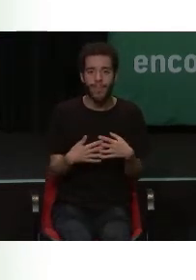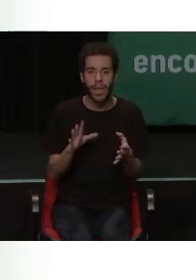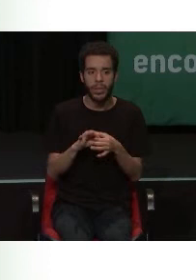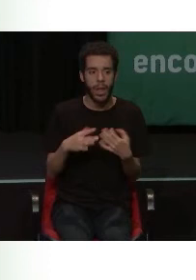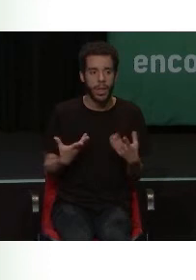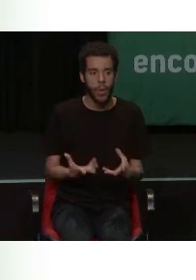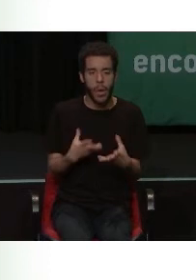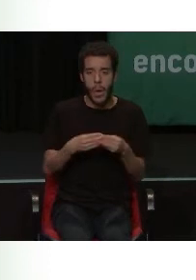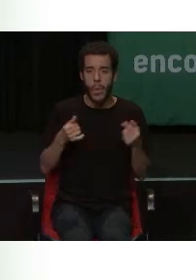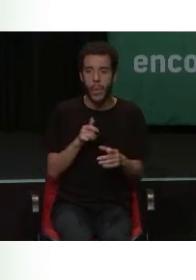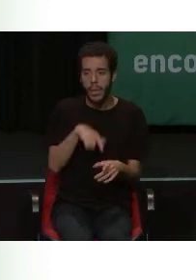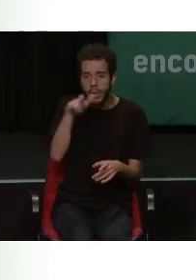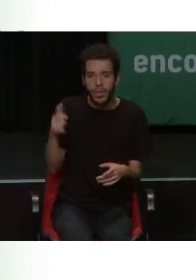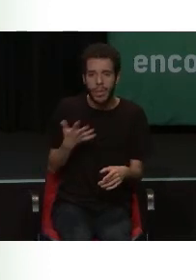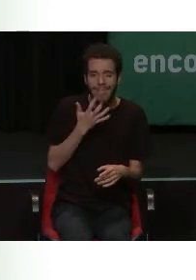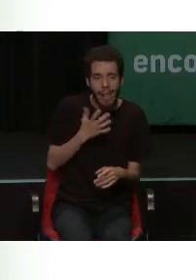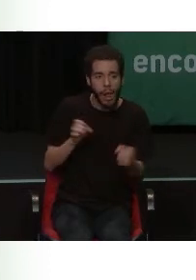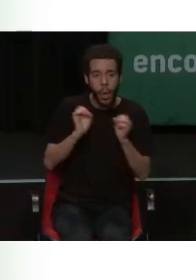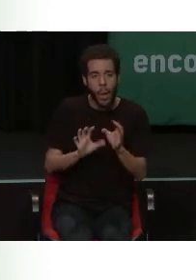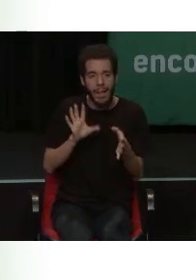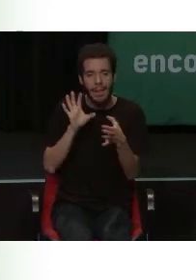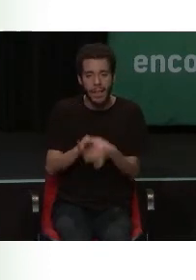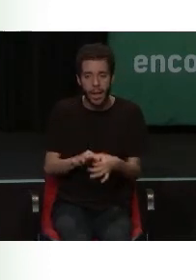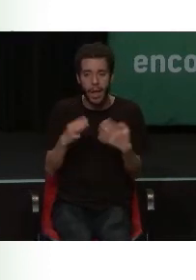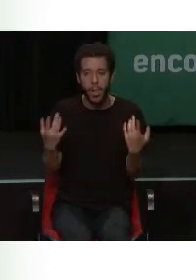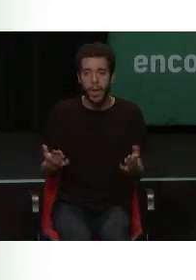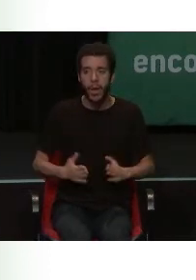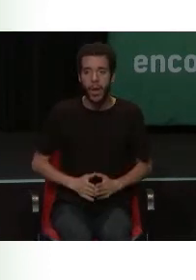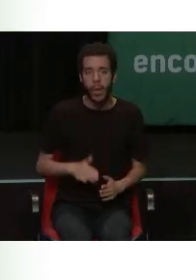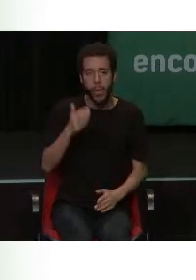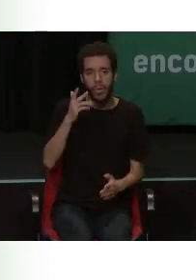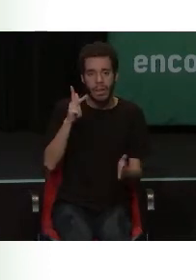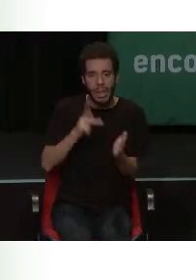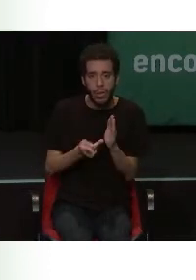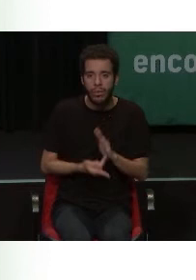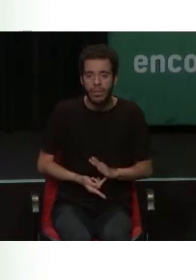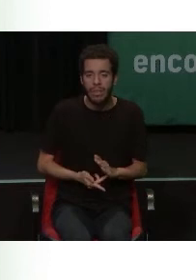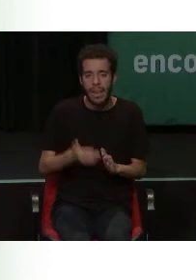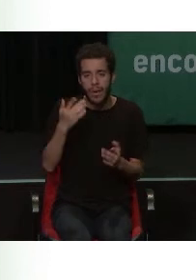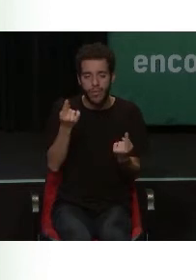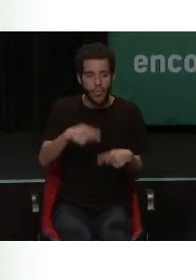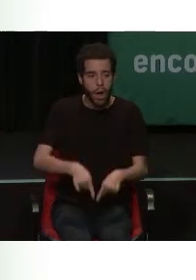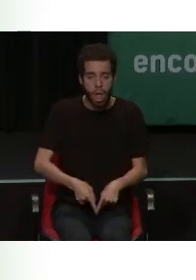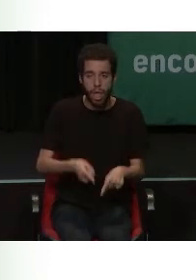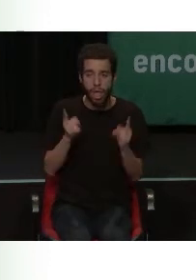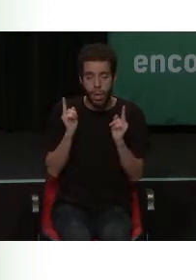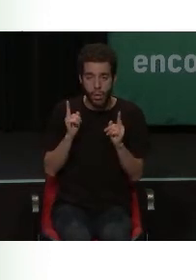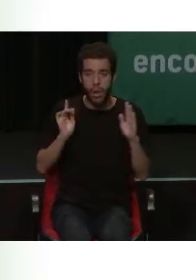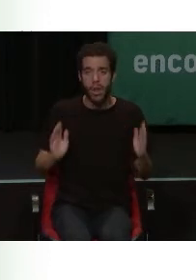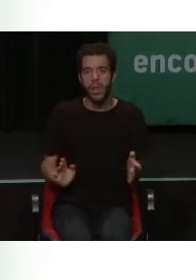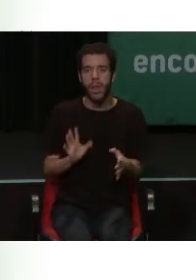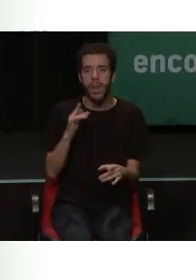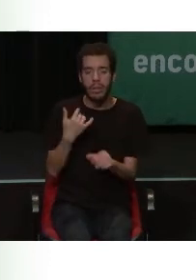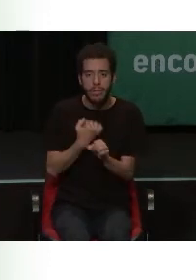pelos cidadãos não se prendeu apenas com as capacidades tecnológicas e as funcionalidades,